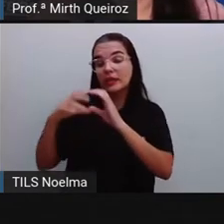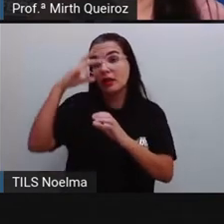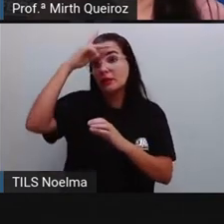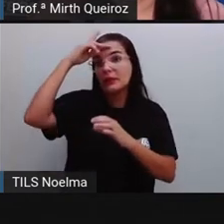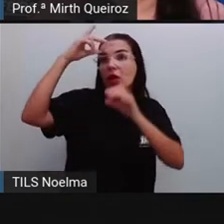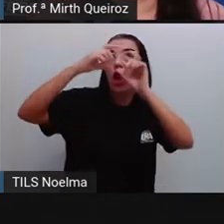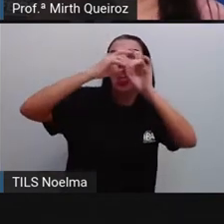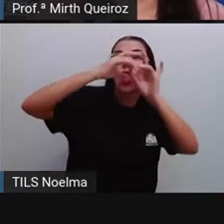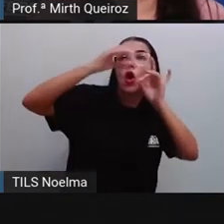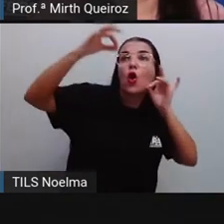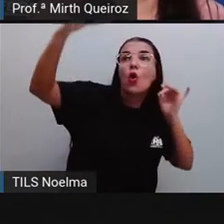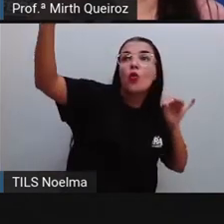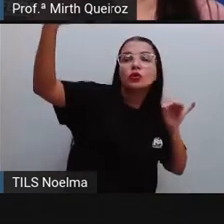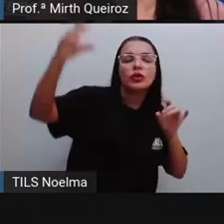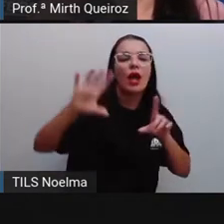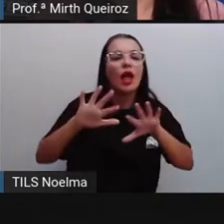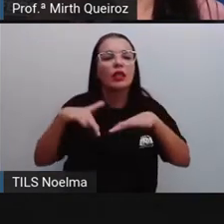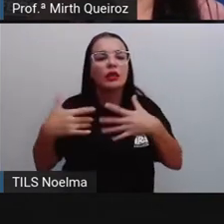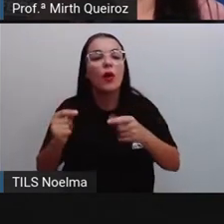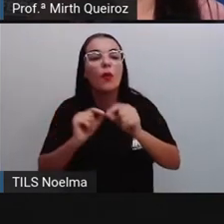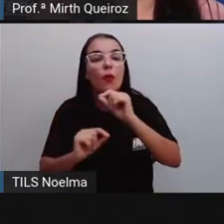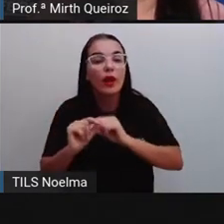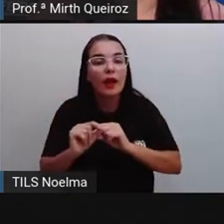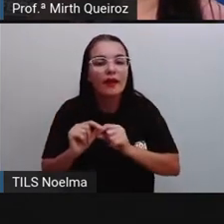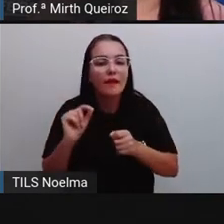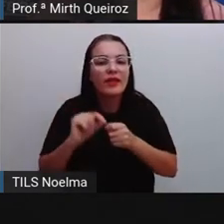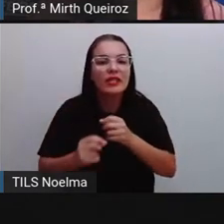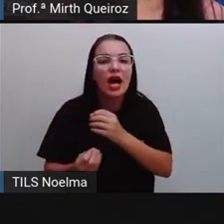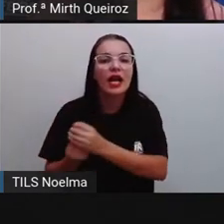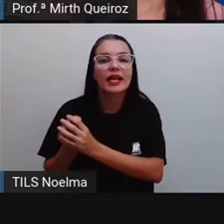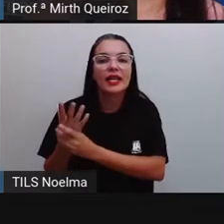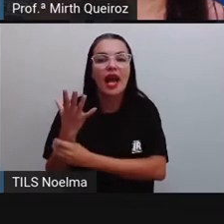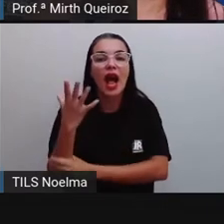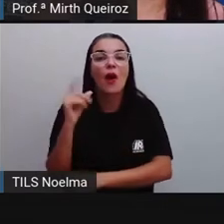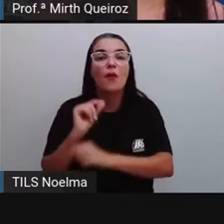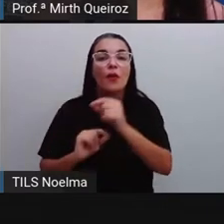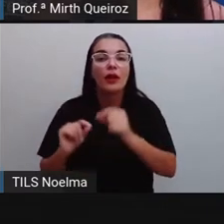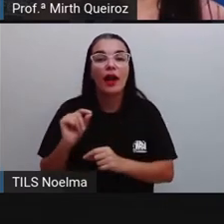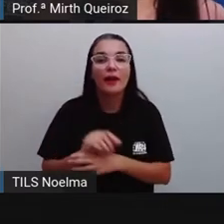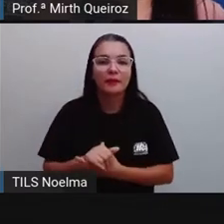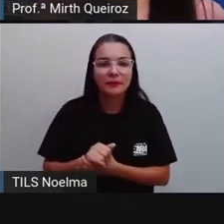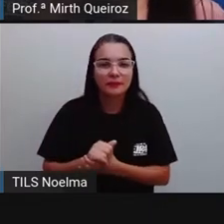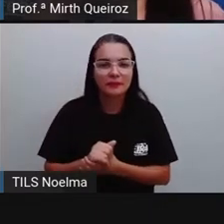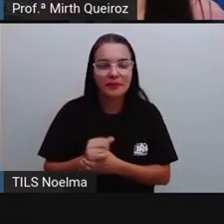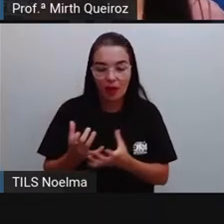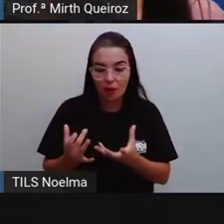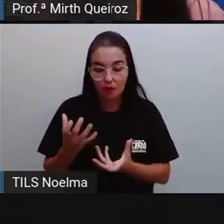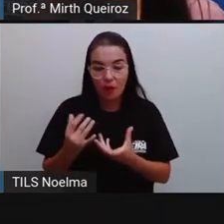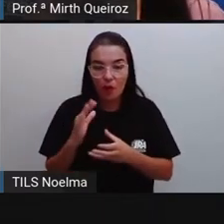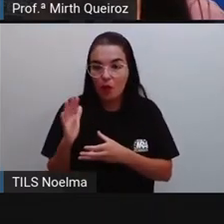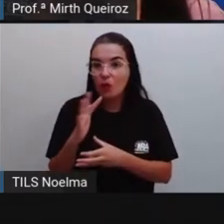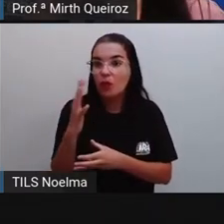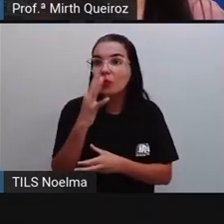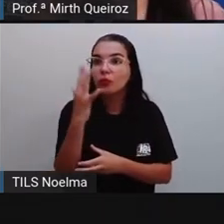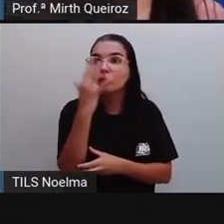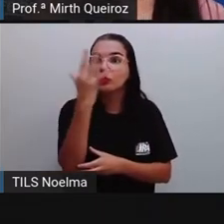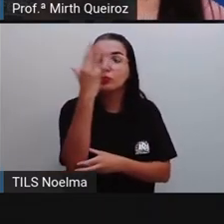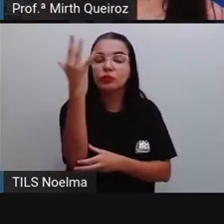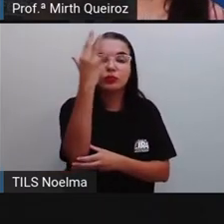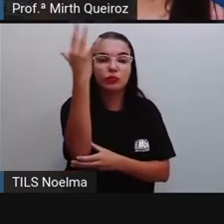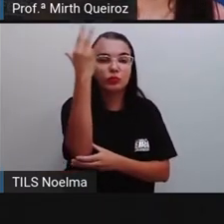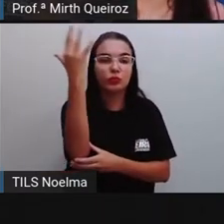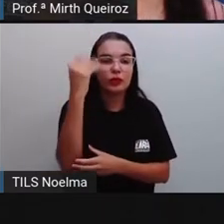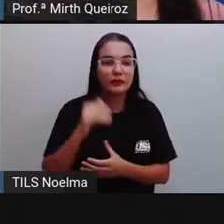Então, o que foi que eles fizeram? Eles criaram a comunicação através da fumaça e